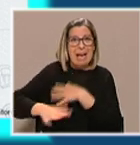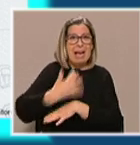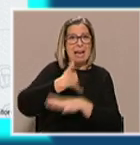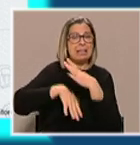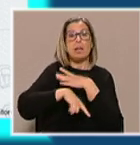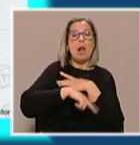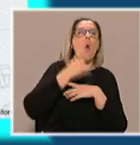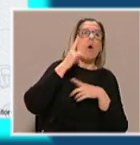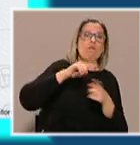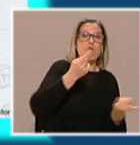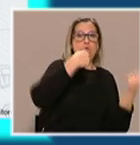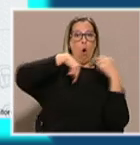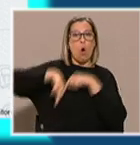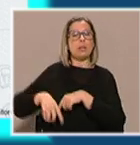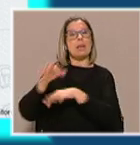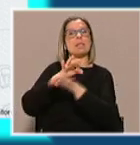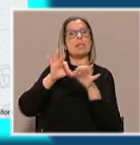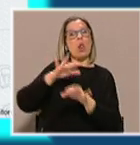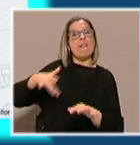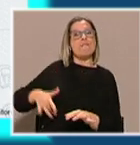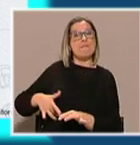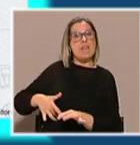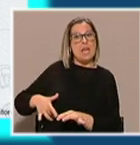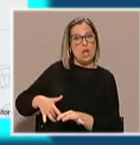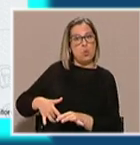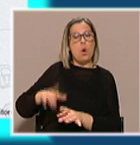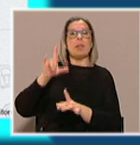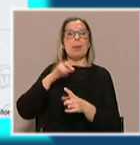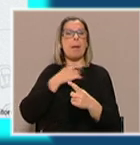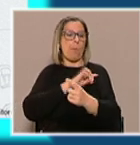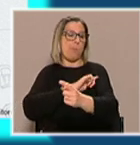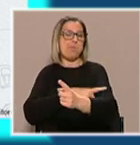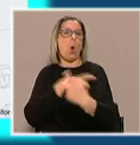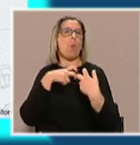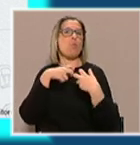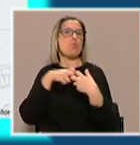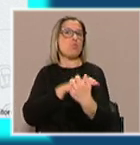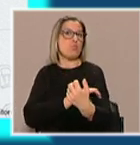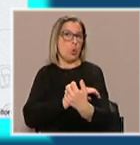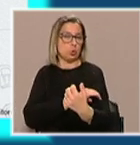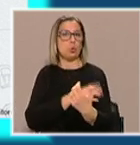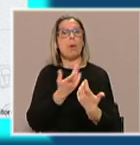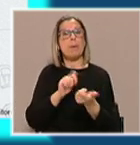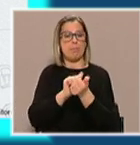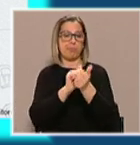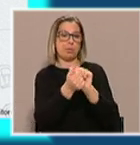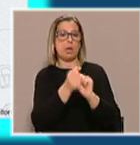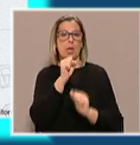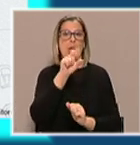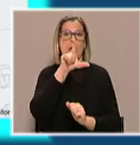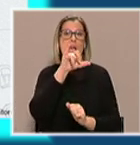do fígado e também para as nossas células musculares, de modo a ser convertida no glicogênio, o nosso açúcar